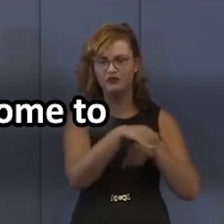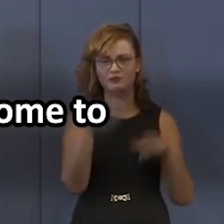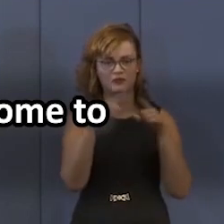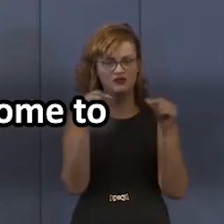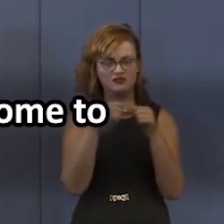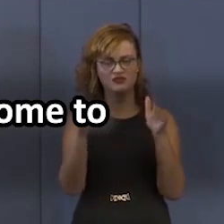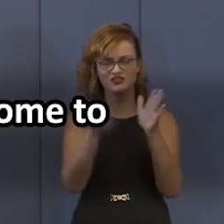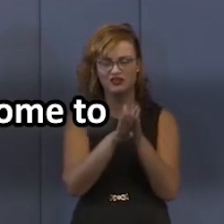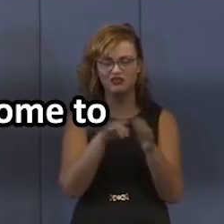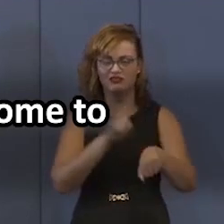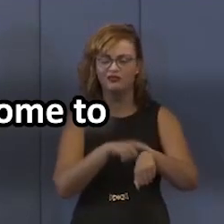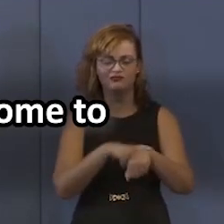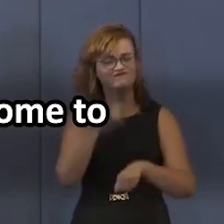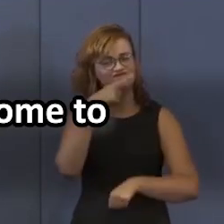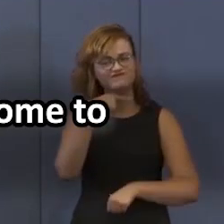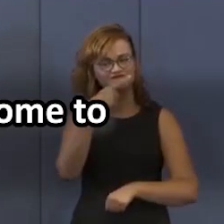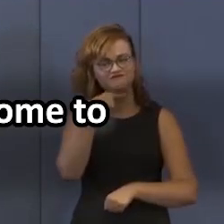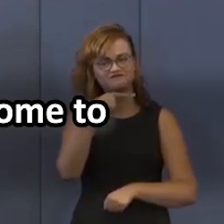Brasília em tempo para o evento.